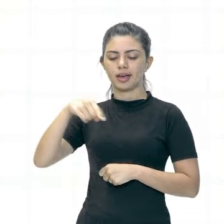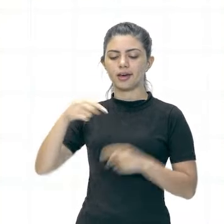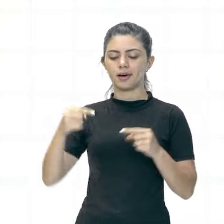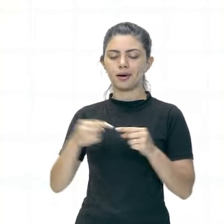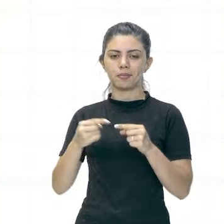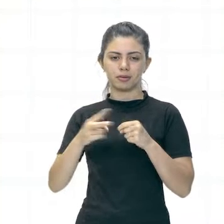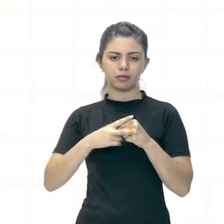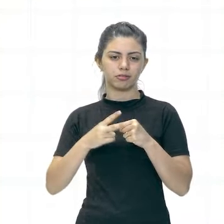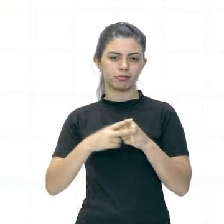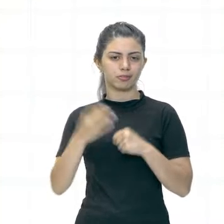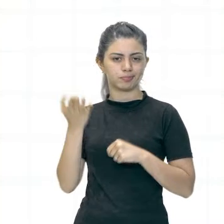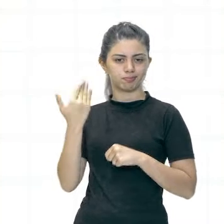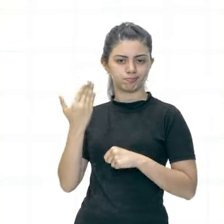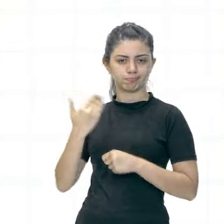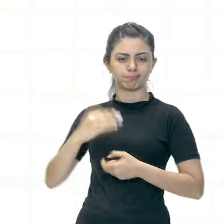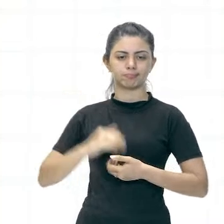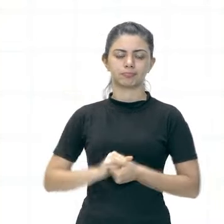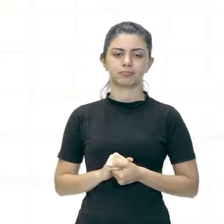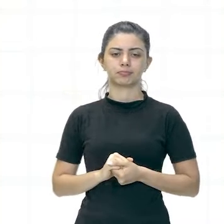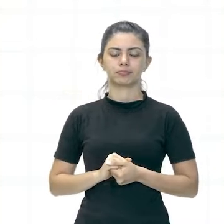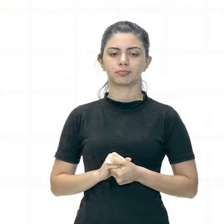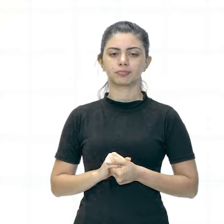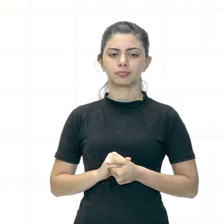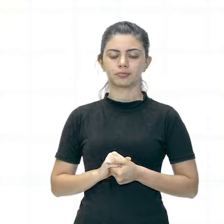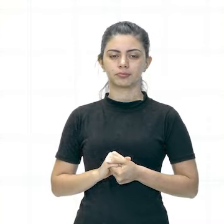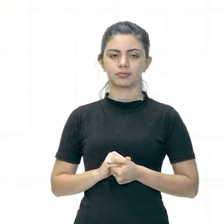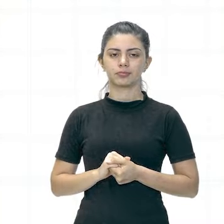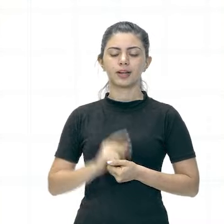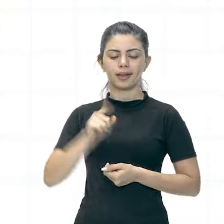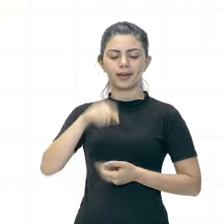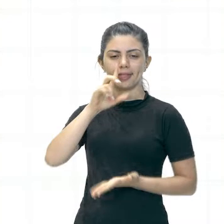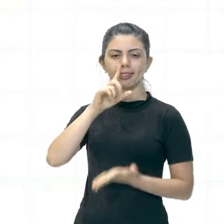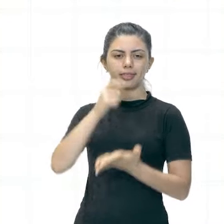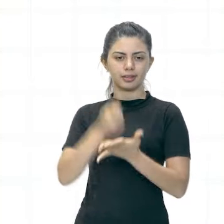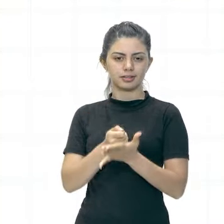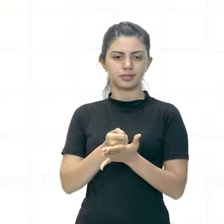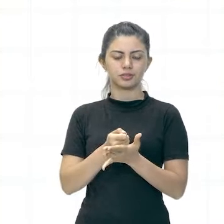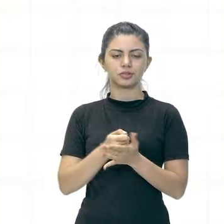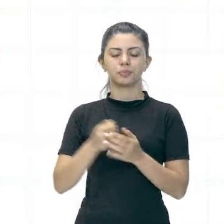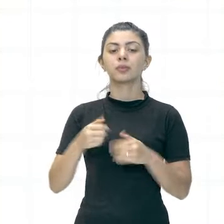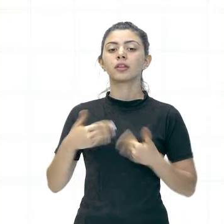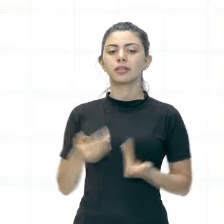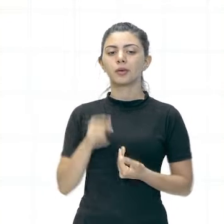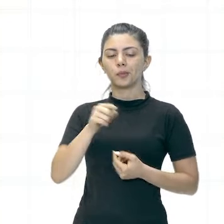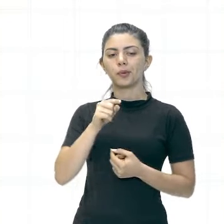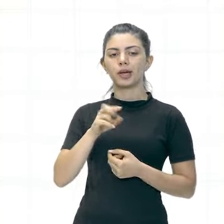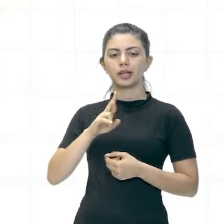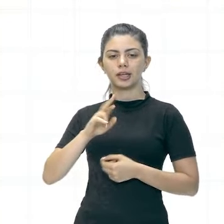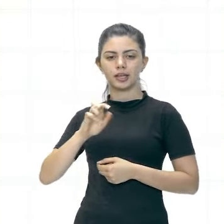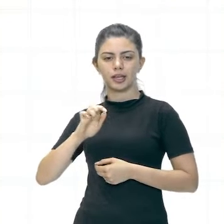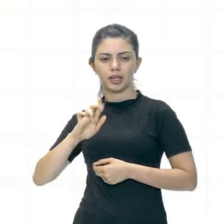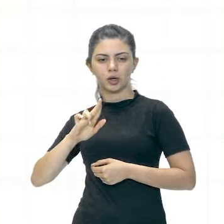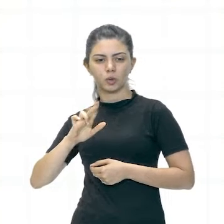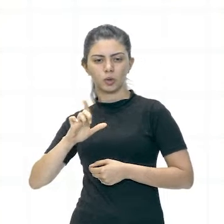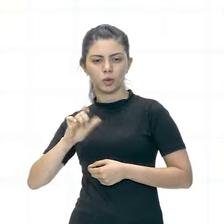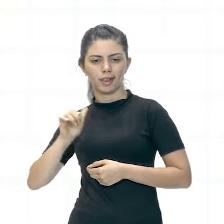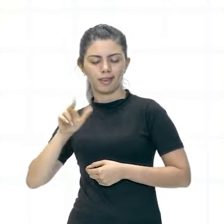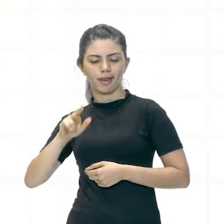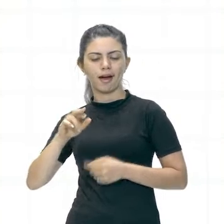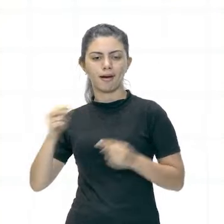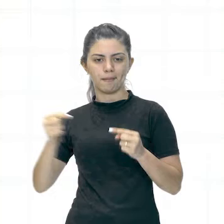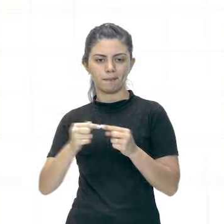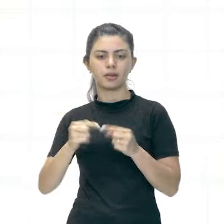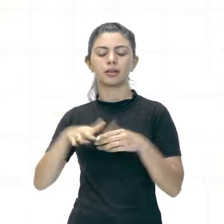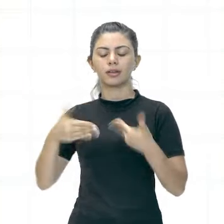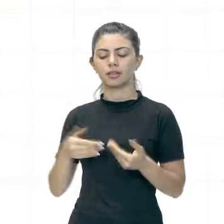Decided. Bom, o verbo decide, decidir, como ele é regular, eu só posso colocar um D aqui, né? Já está terminando em E,